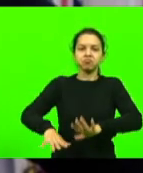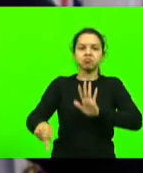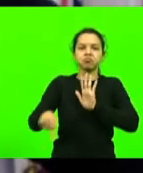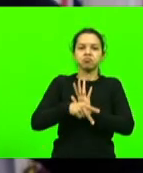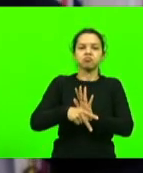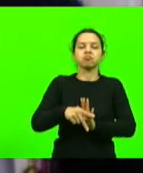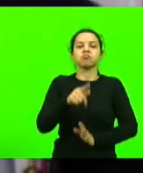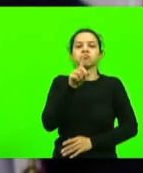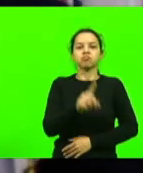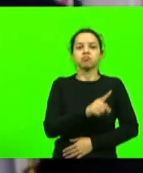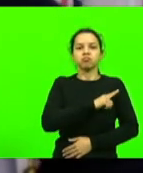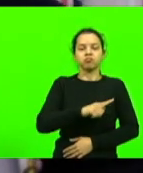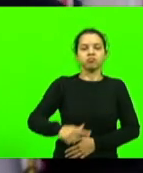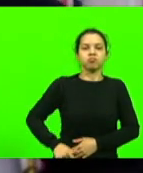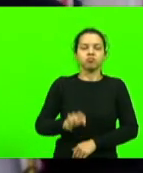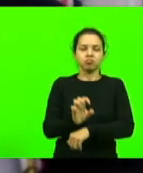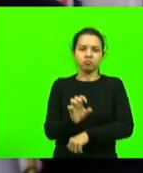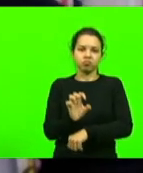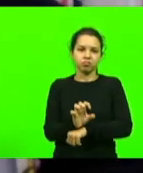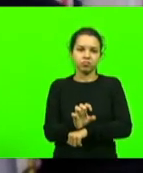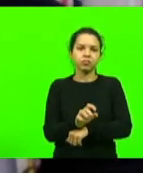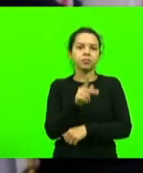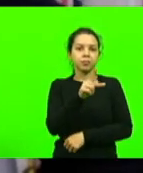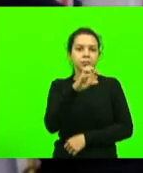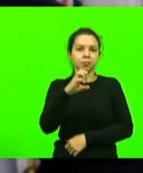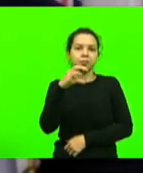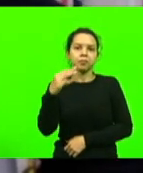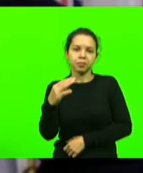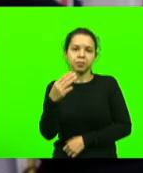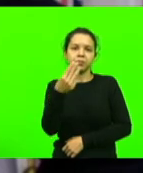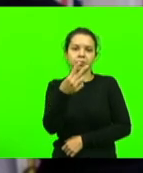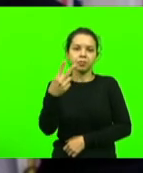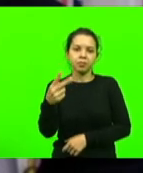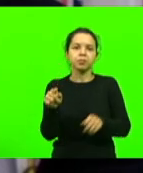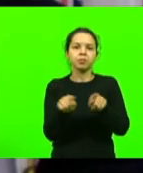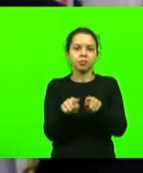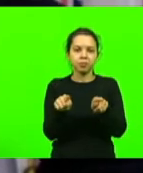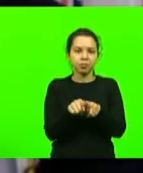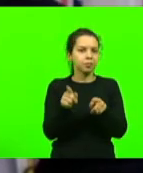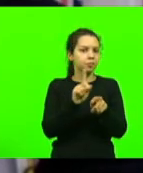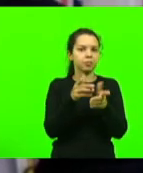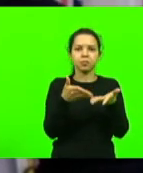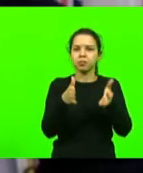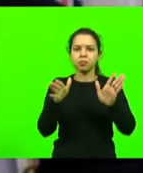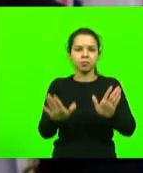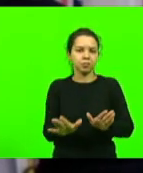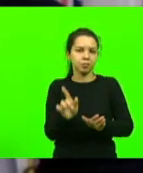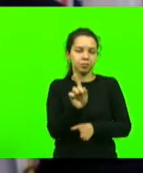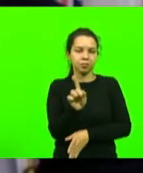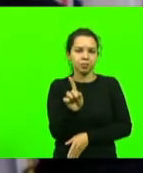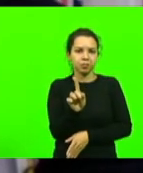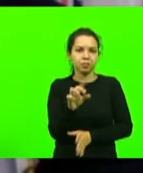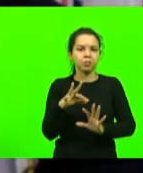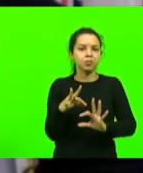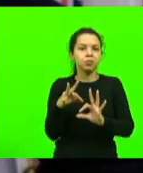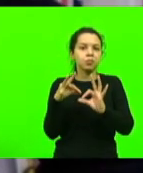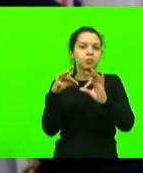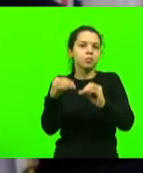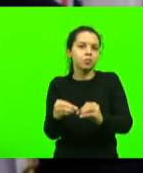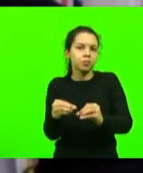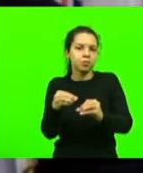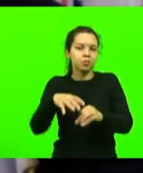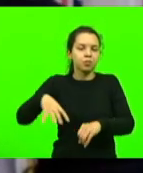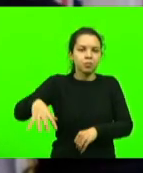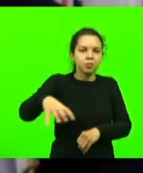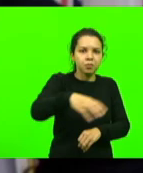E além disso a PEC 32 abre não abre o perdão todos os a todos os setores